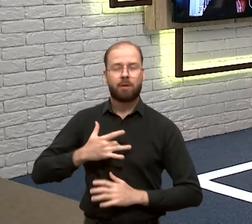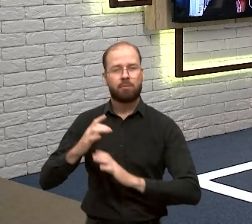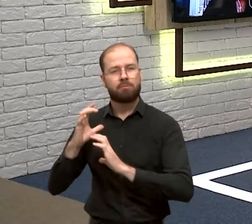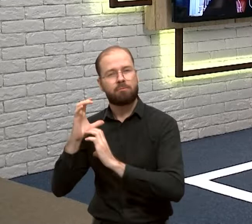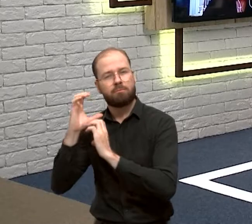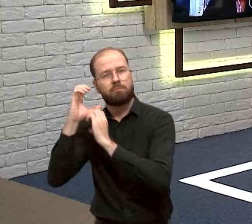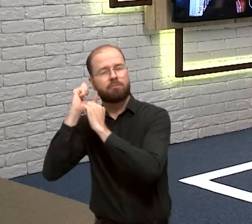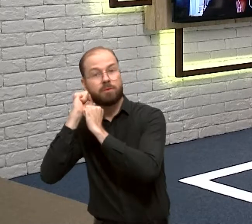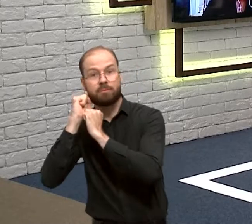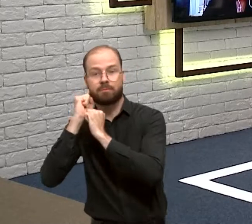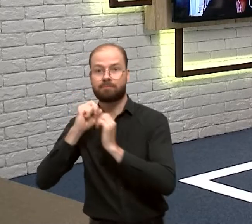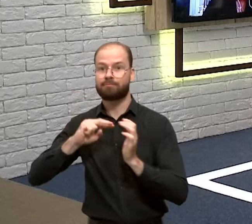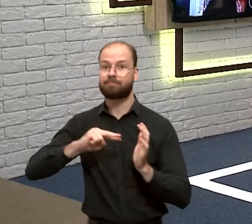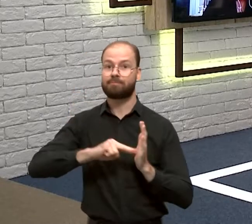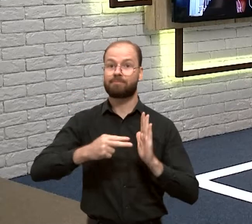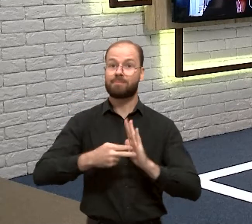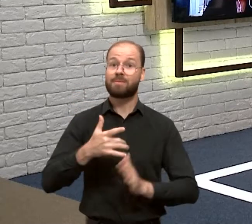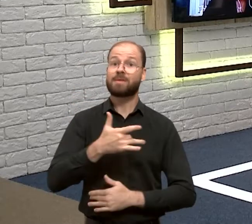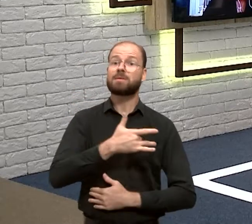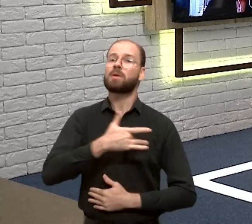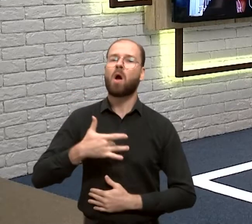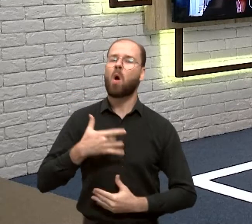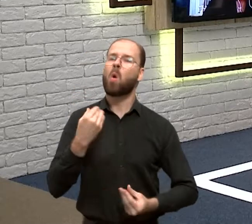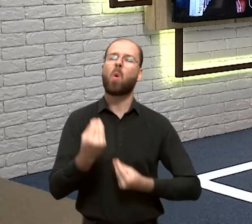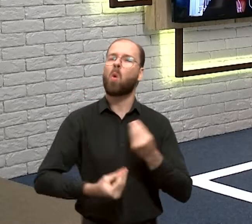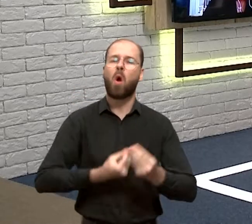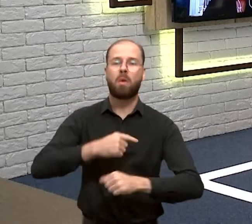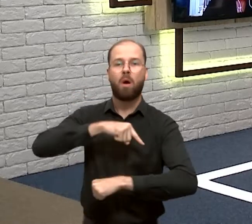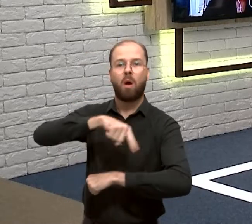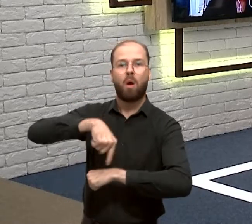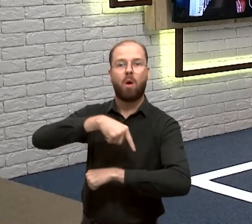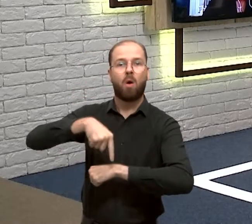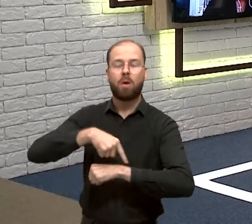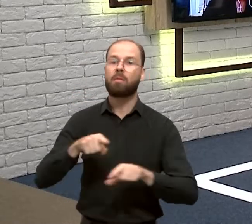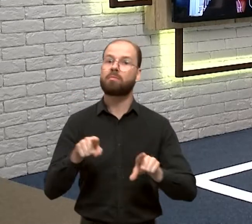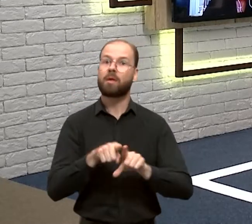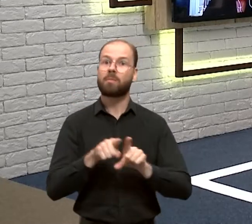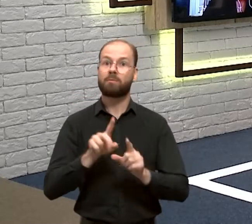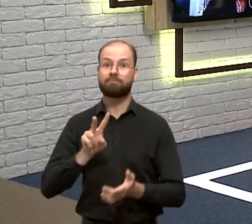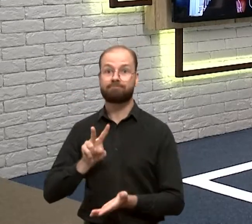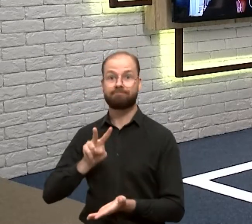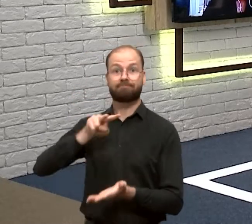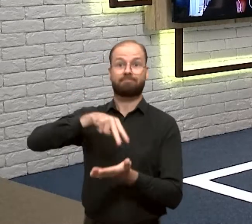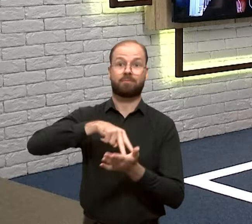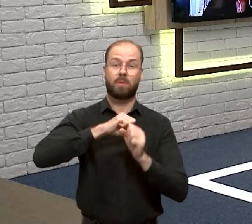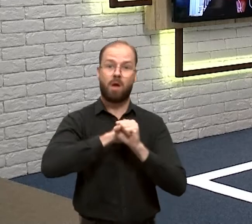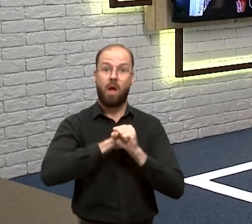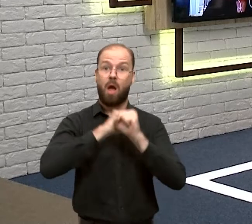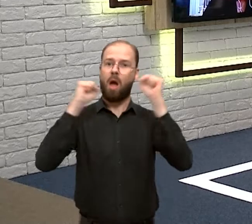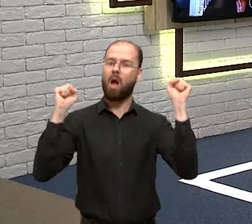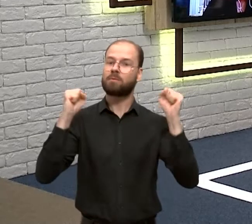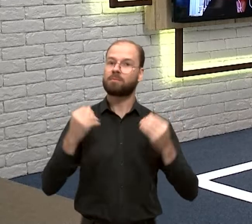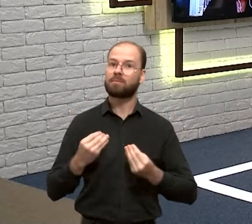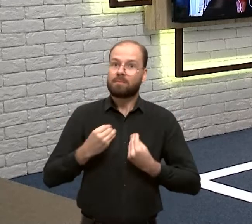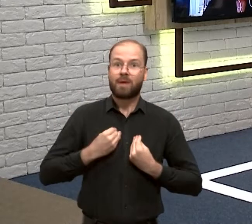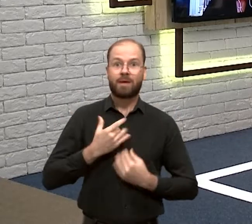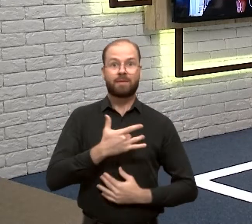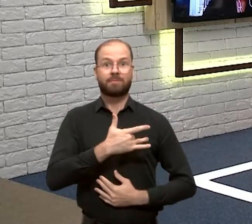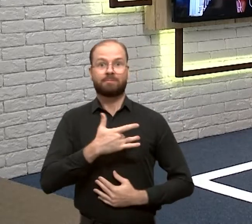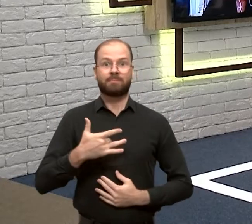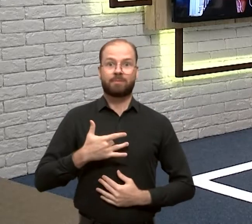Quantas horas precisam ser dormidas? Qual que é a sensação que nós temos que ter na hora de acordar, né, para saber se o sono foi reparador ou